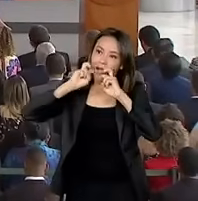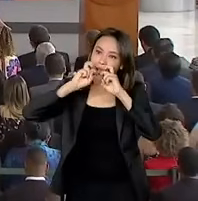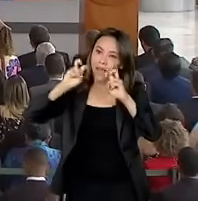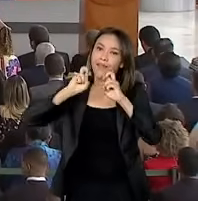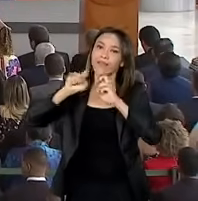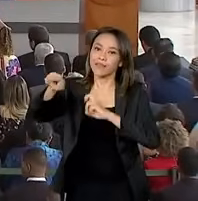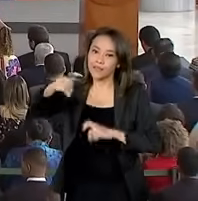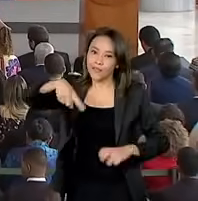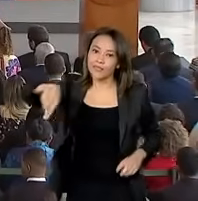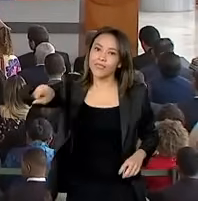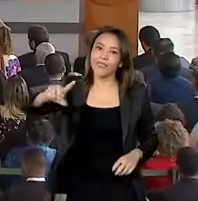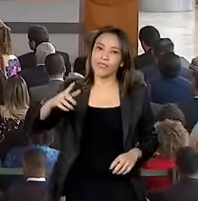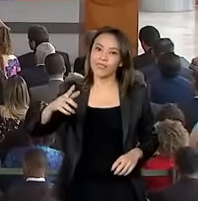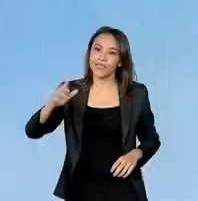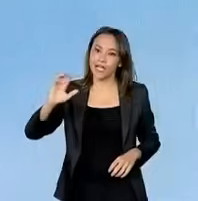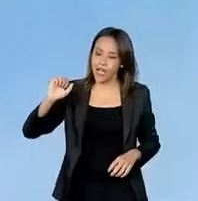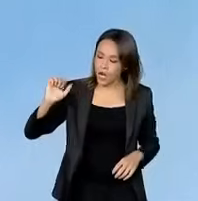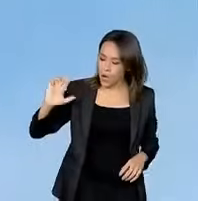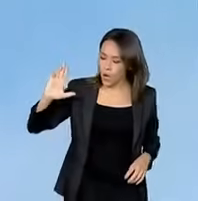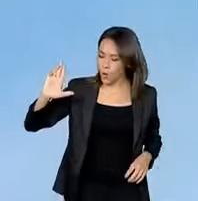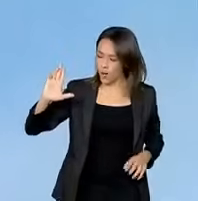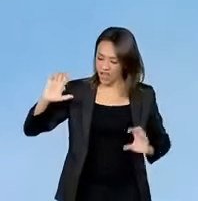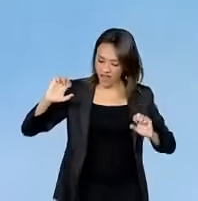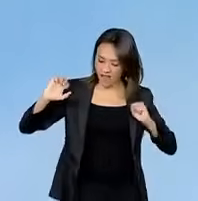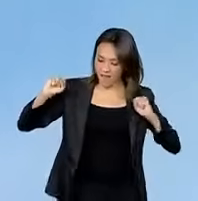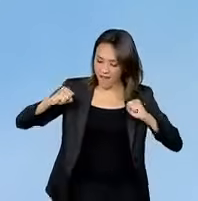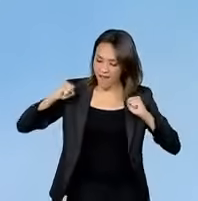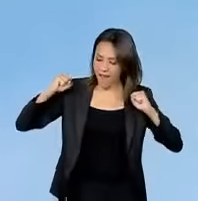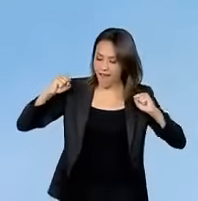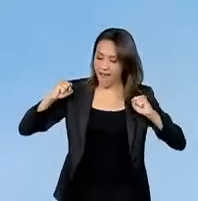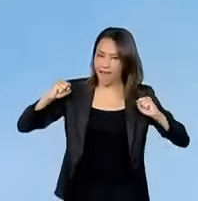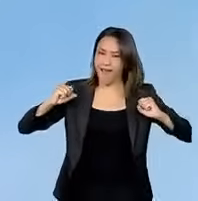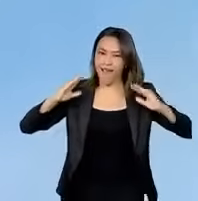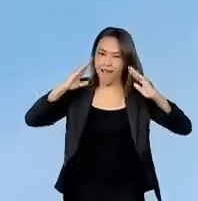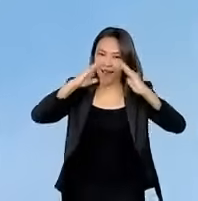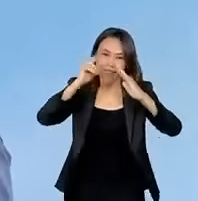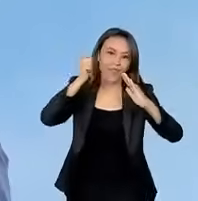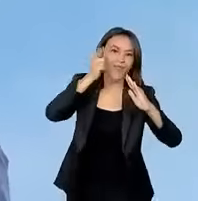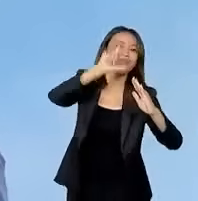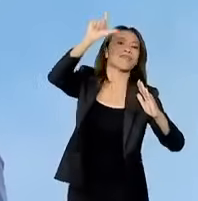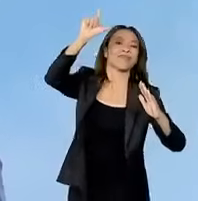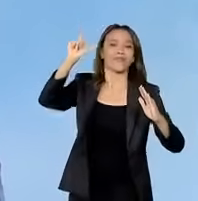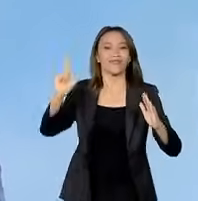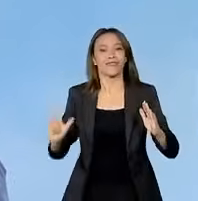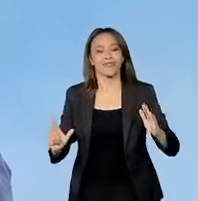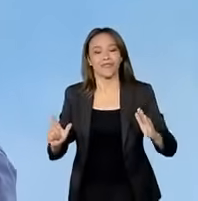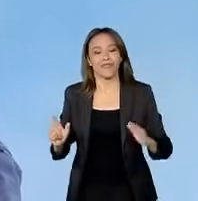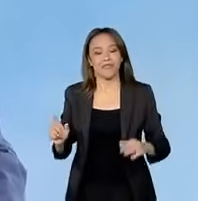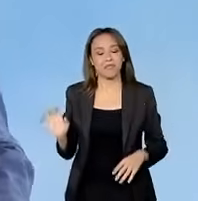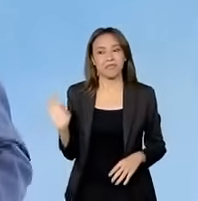era: com Lula, com garra, a casa sai na